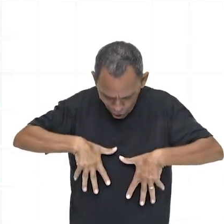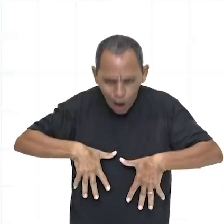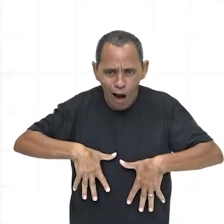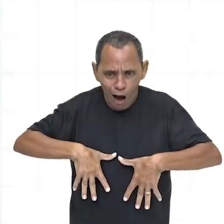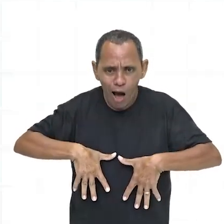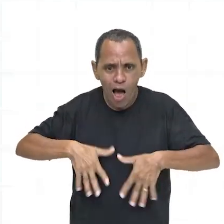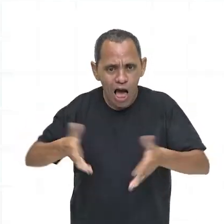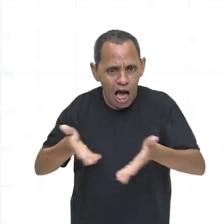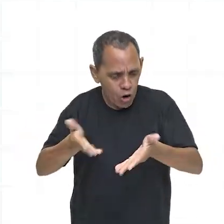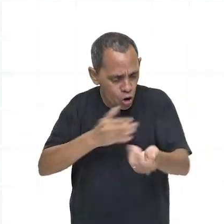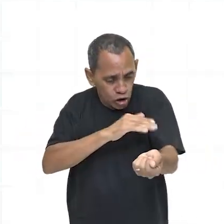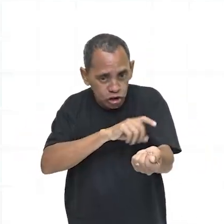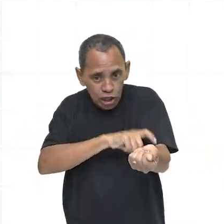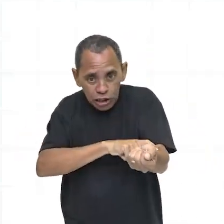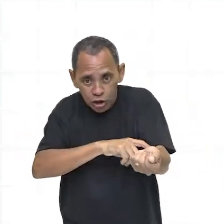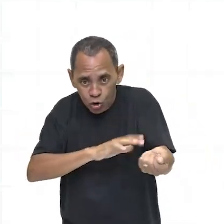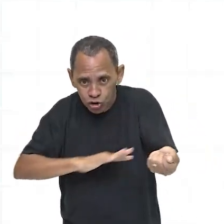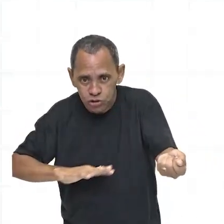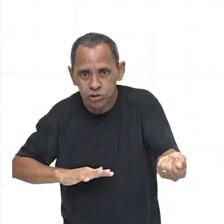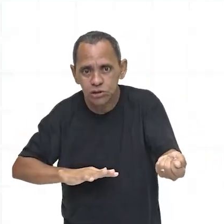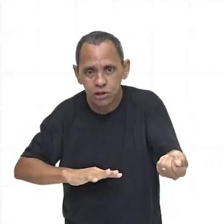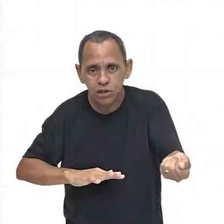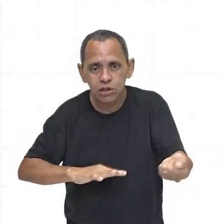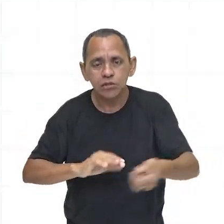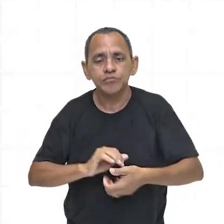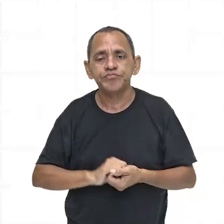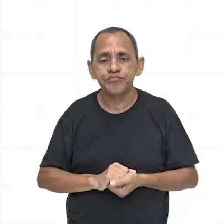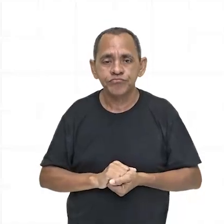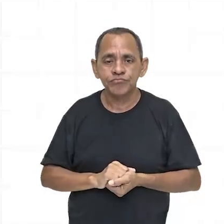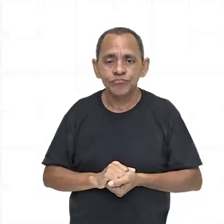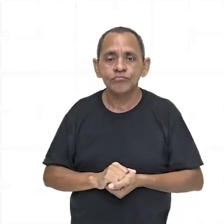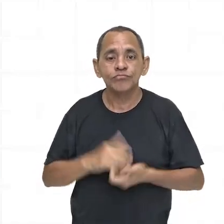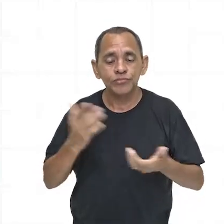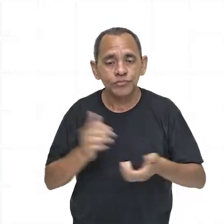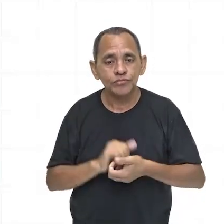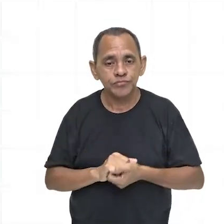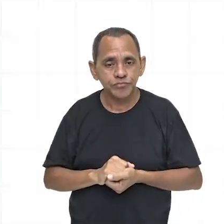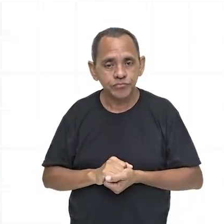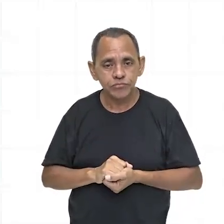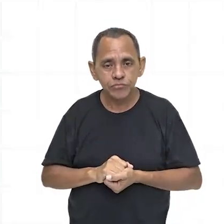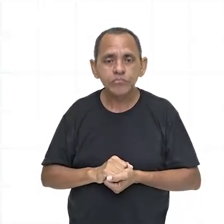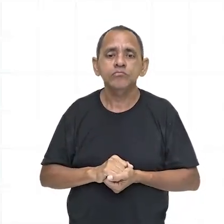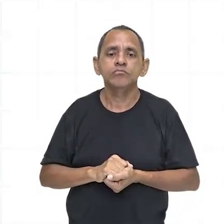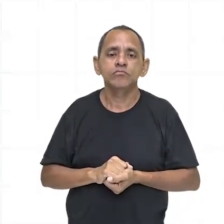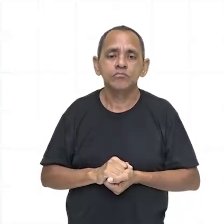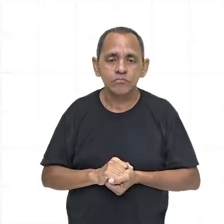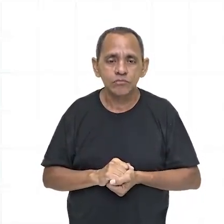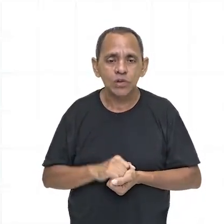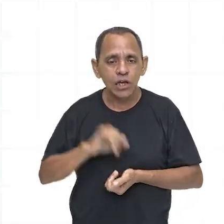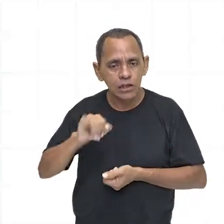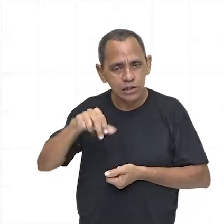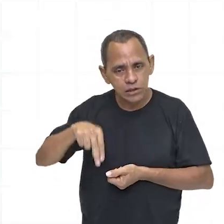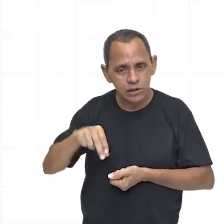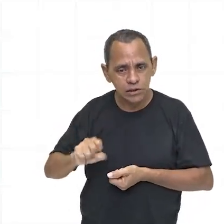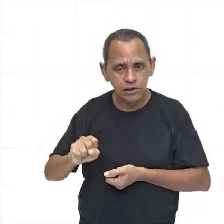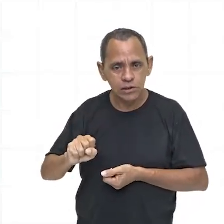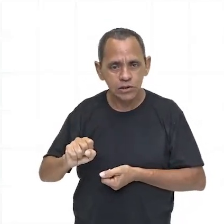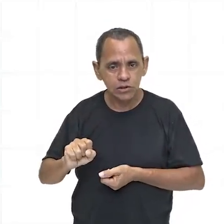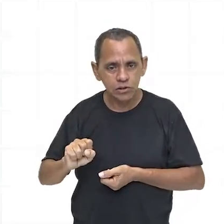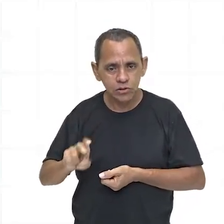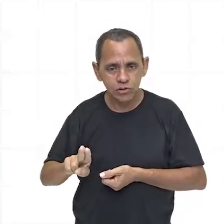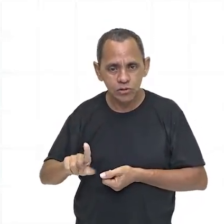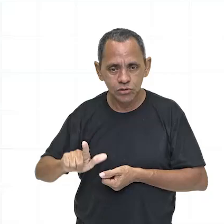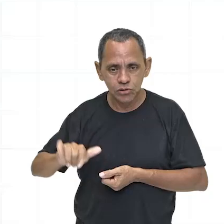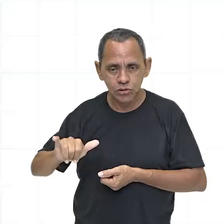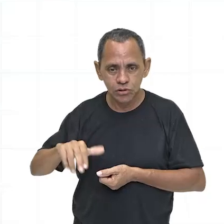a insulina gruda na glicose e ajuda então ela a entrar na célula,